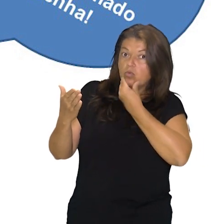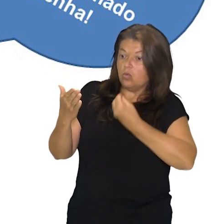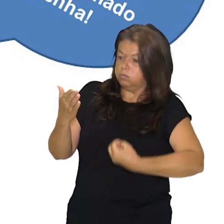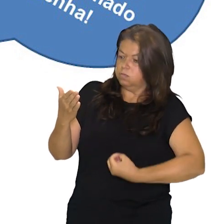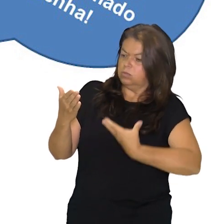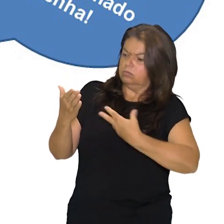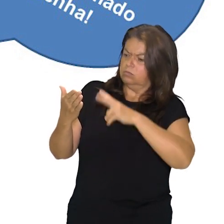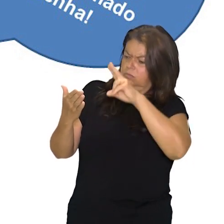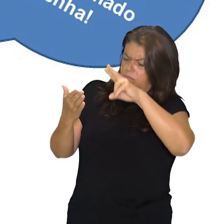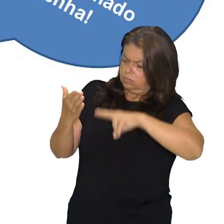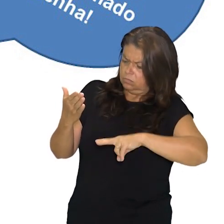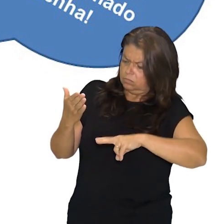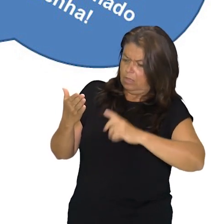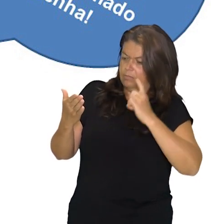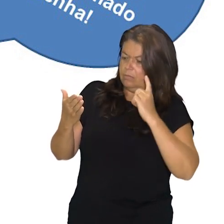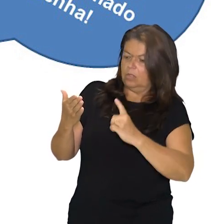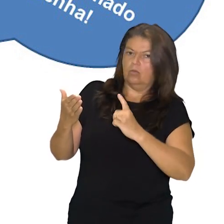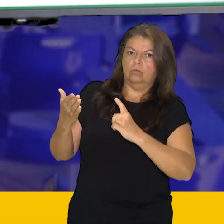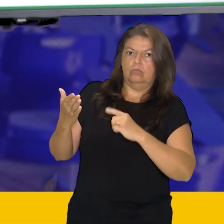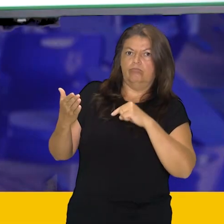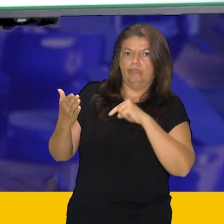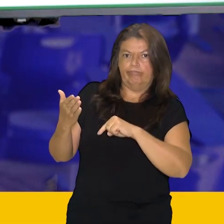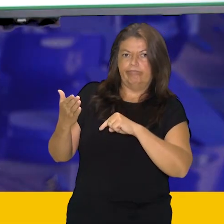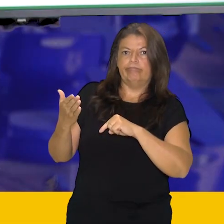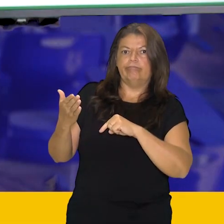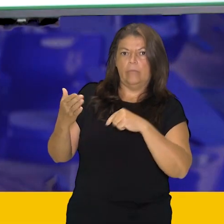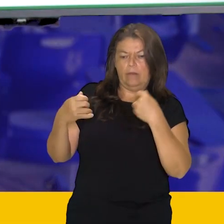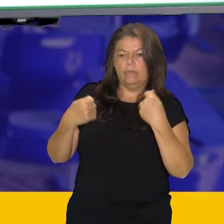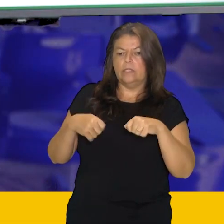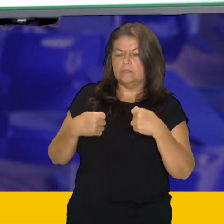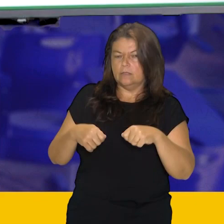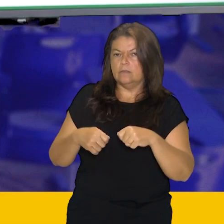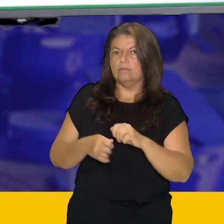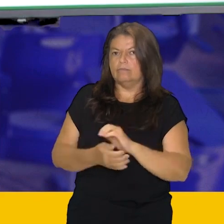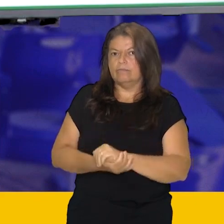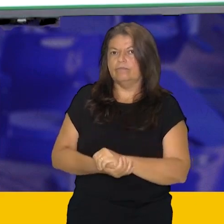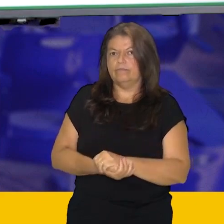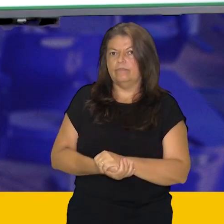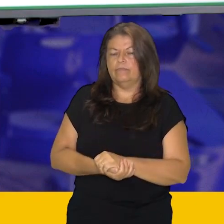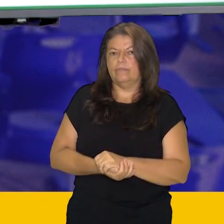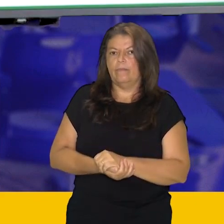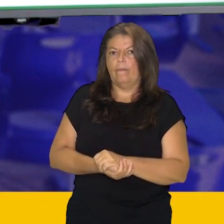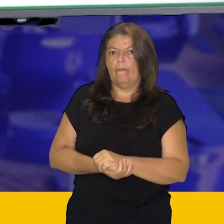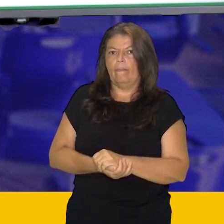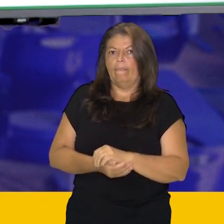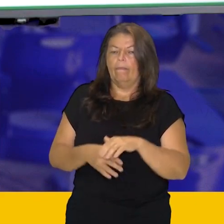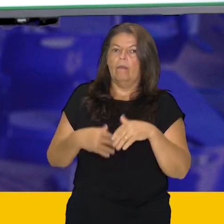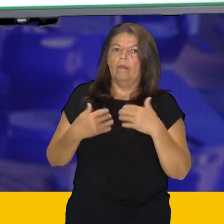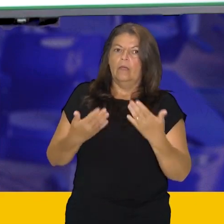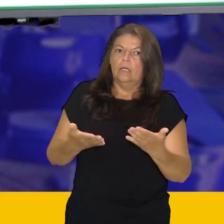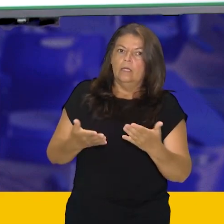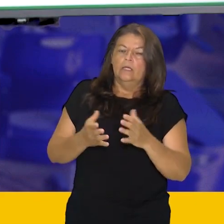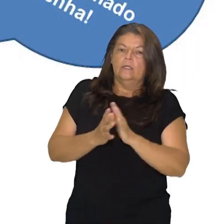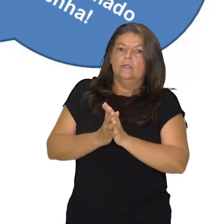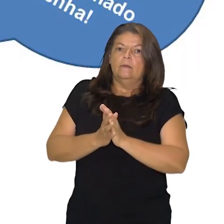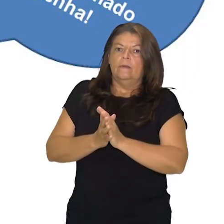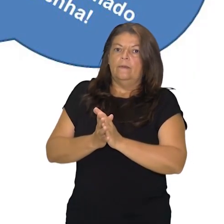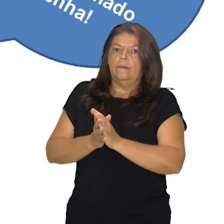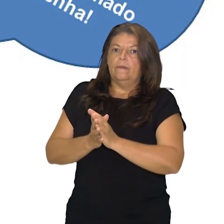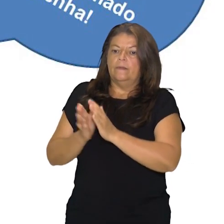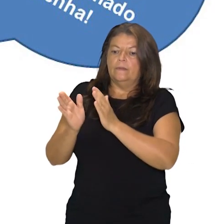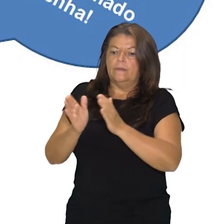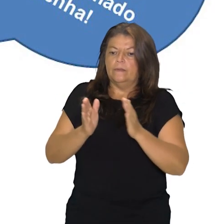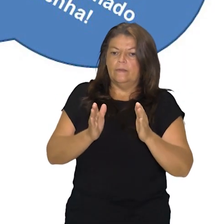no texto, claro, de maneira objetiva e argumentativa ao mesmo tempo. Então, para sistematizar isso que eu falei, o